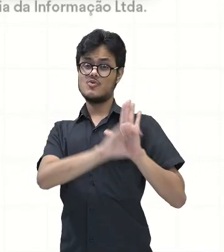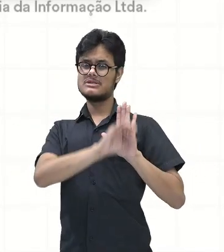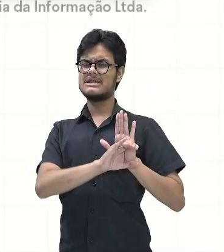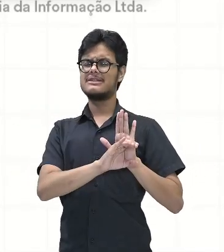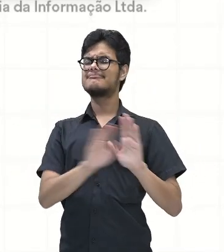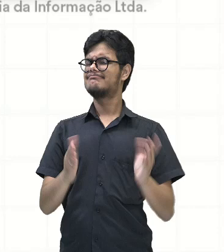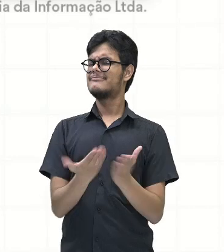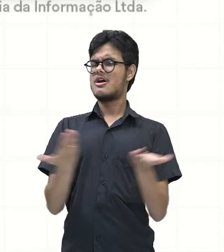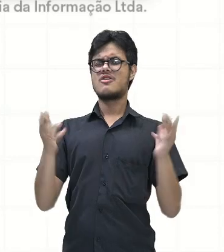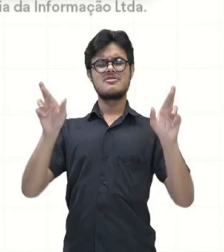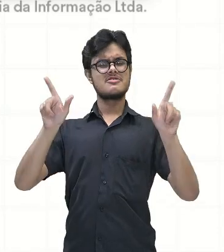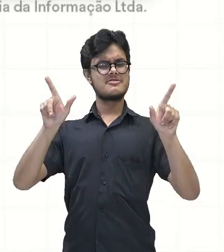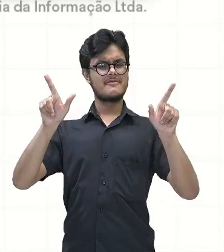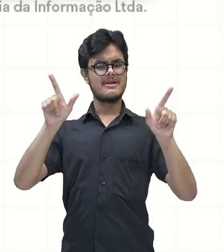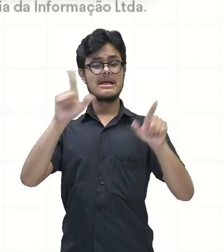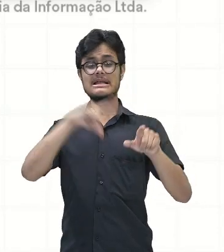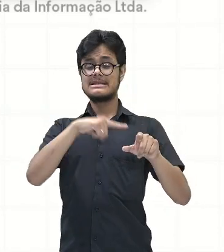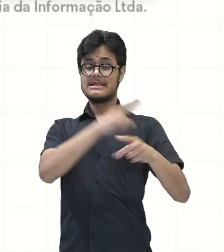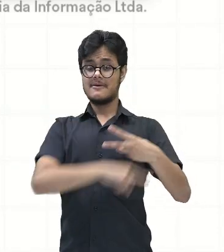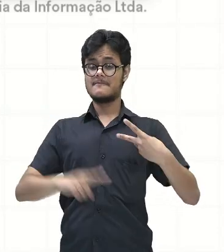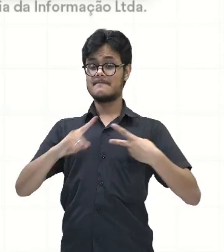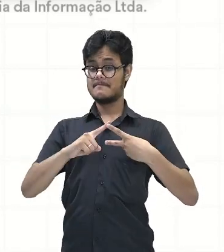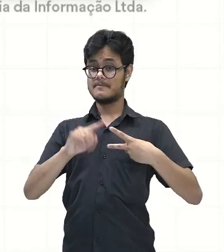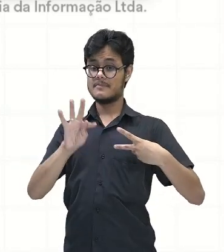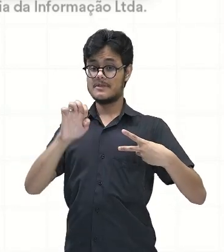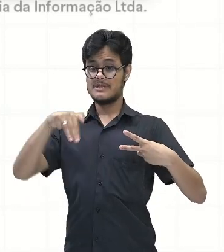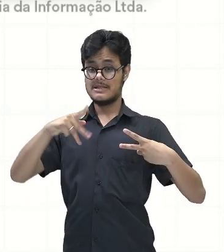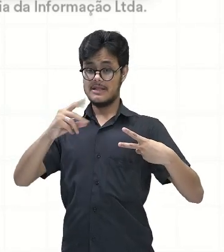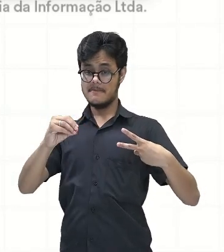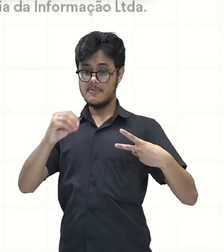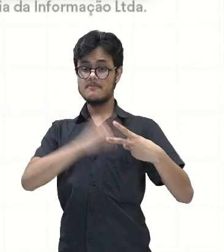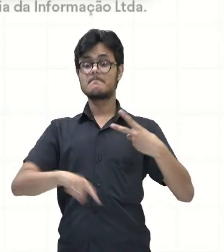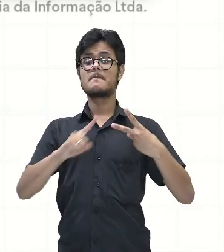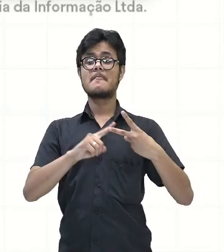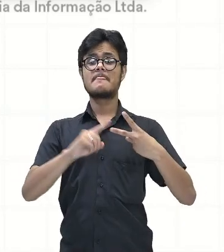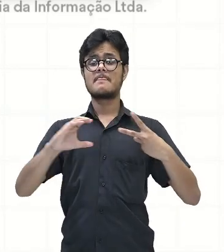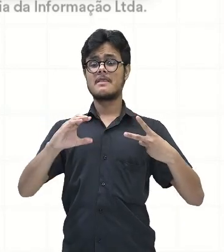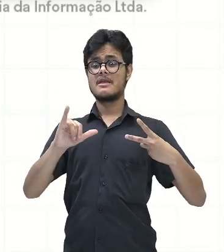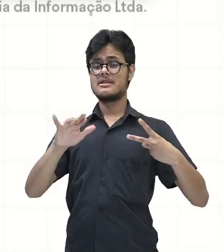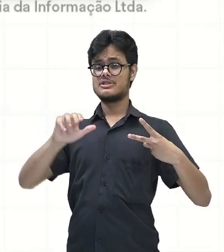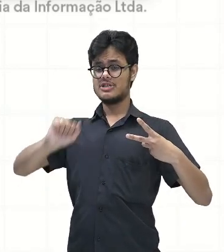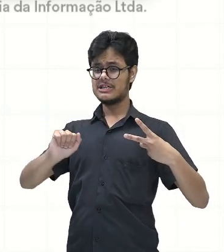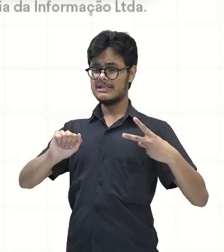importantes relacionados ao clima, que é o conceito de tempo e o